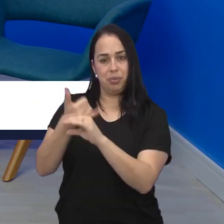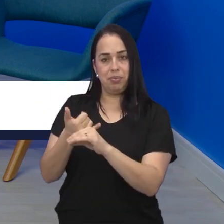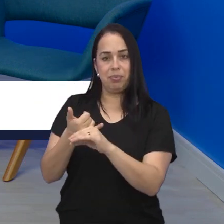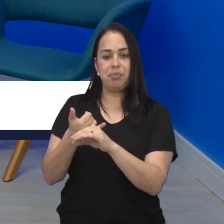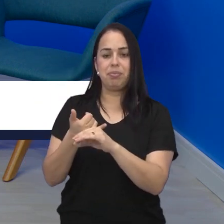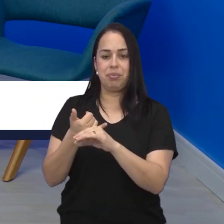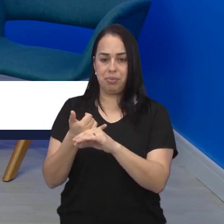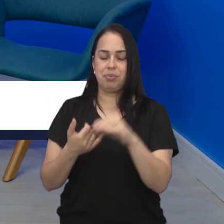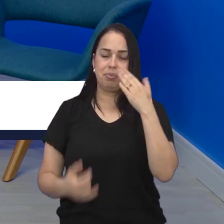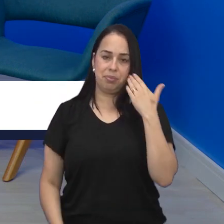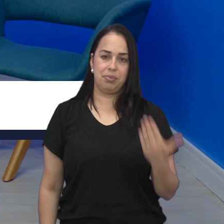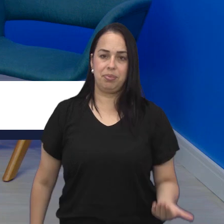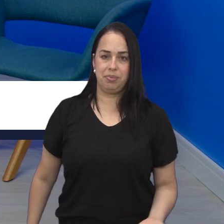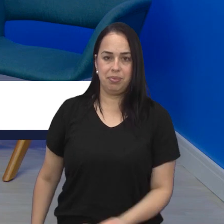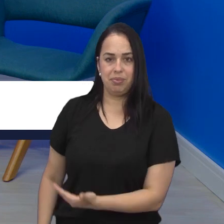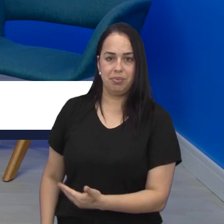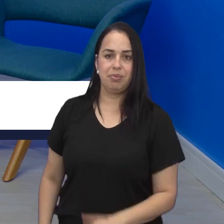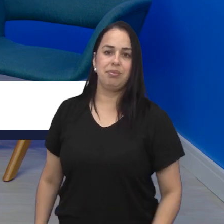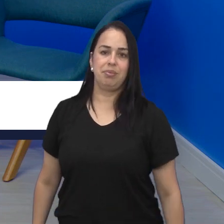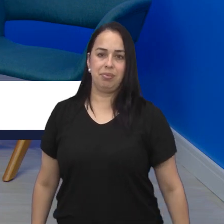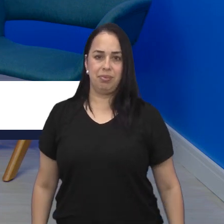acessar o nosso canal no YouTube. É o